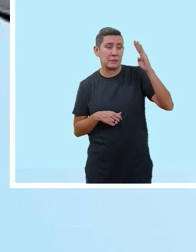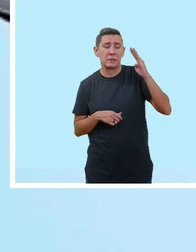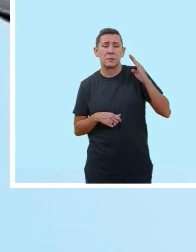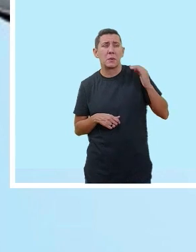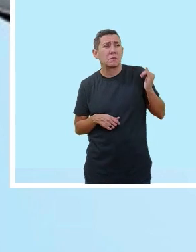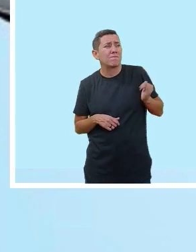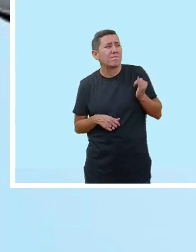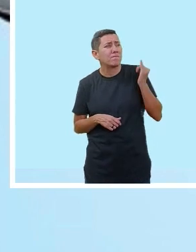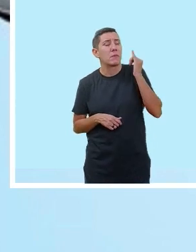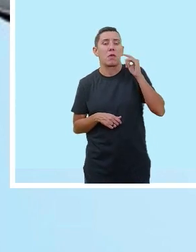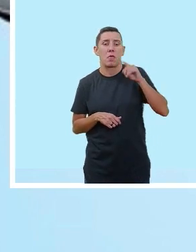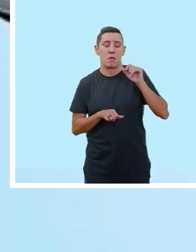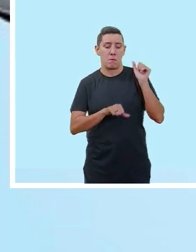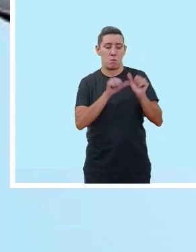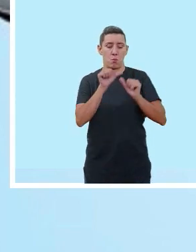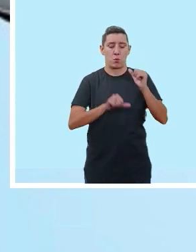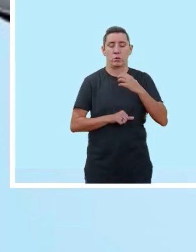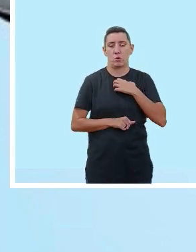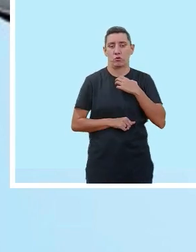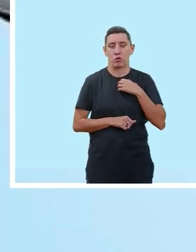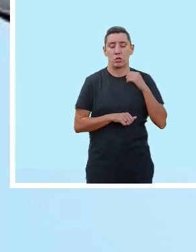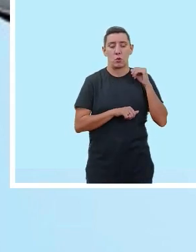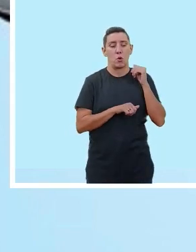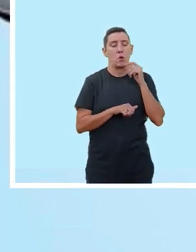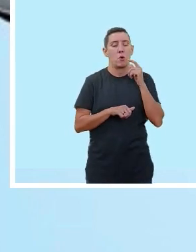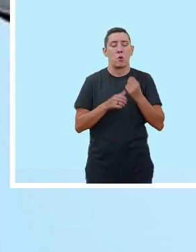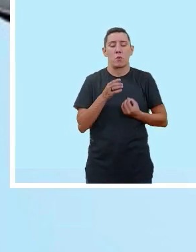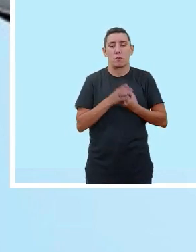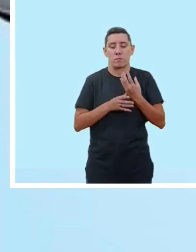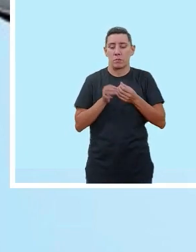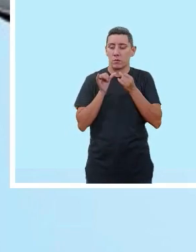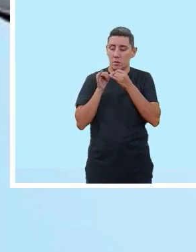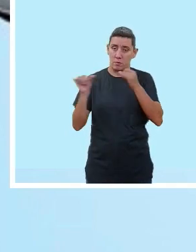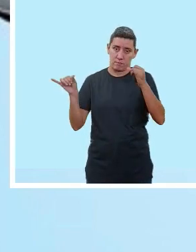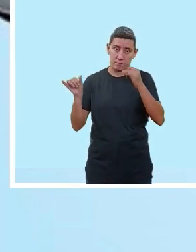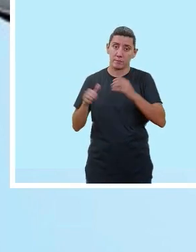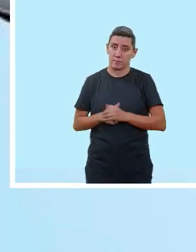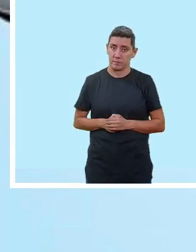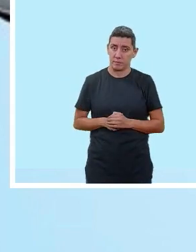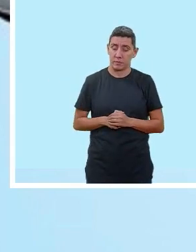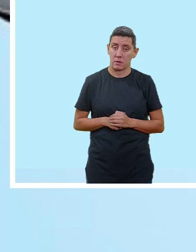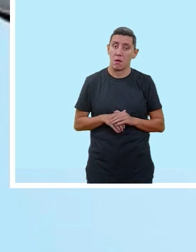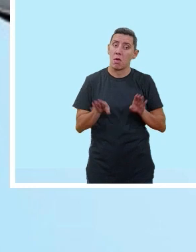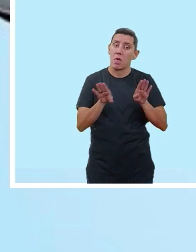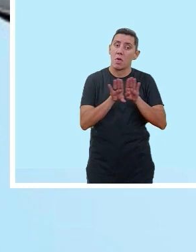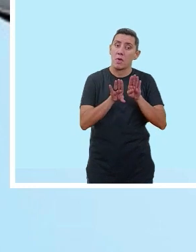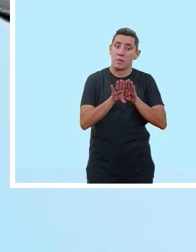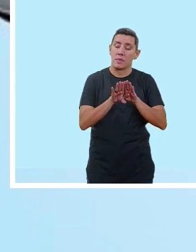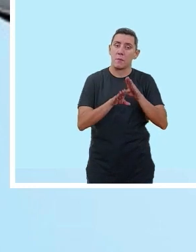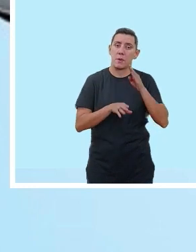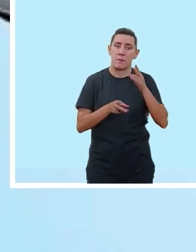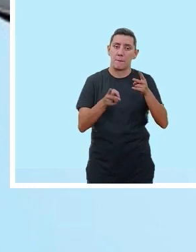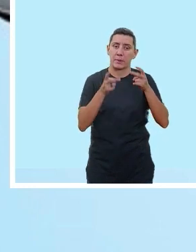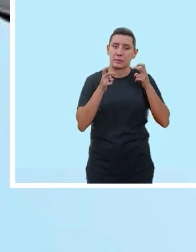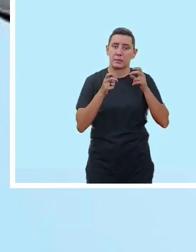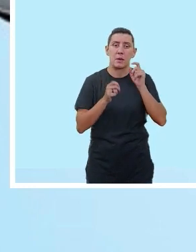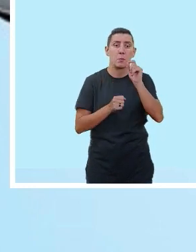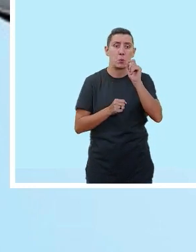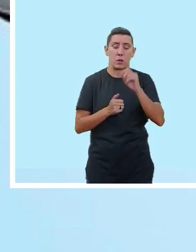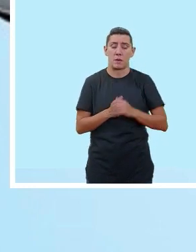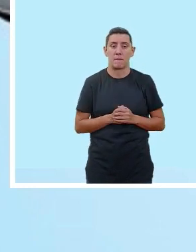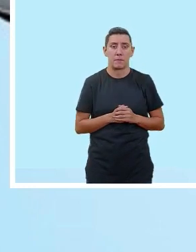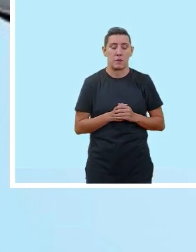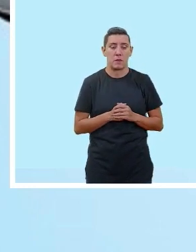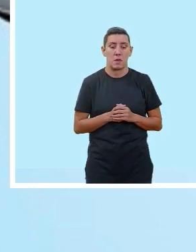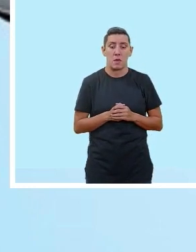tópico. Número 2, aumento da eletrificação. Nós vamos observar nos próximos anos um aumento do